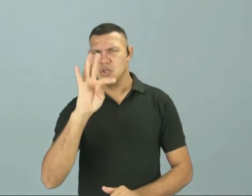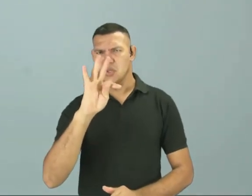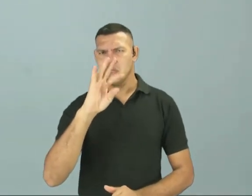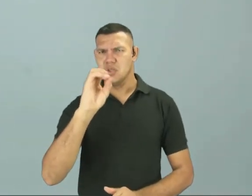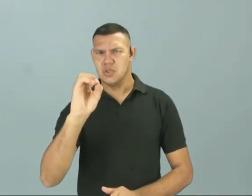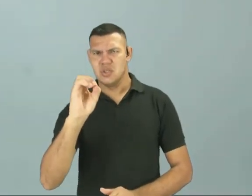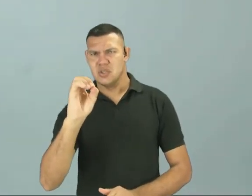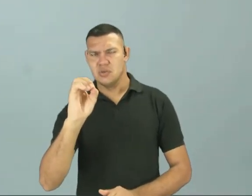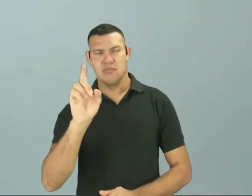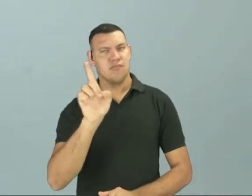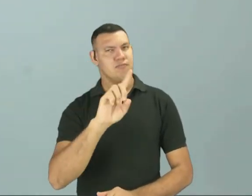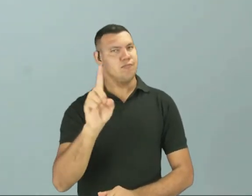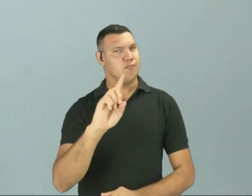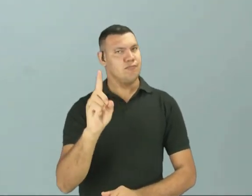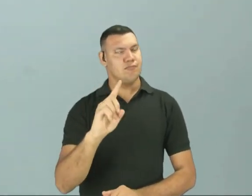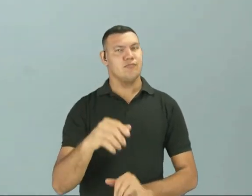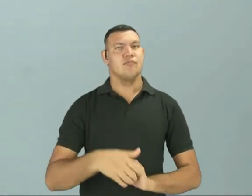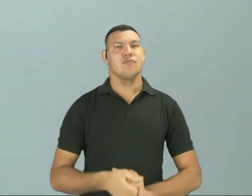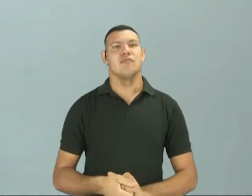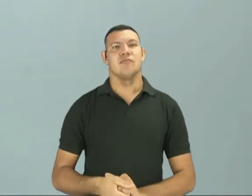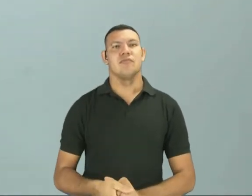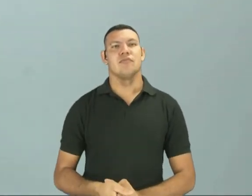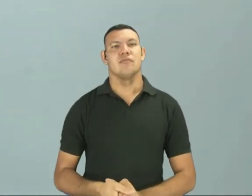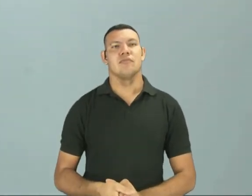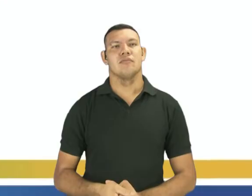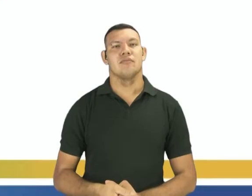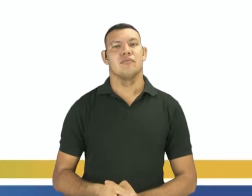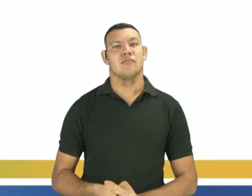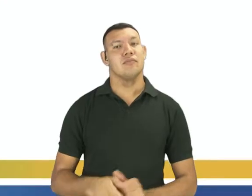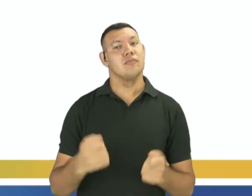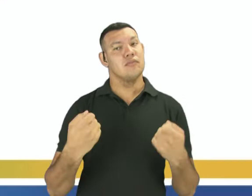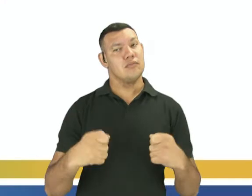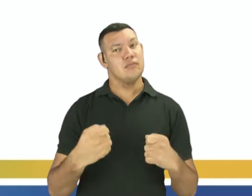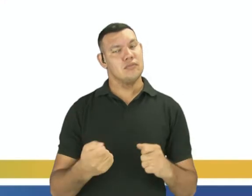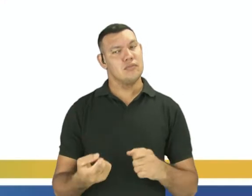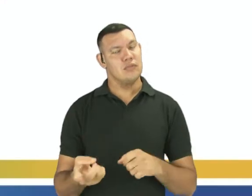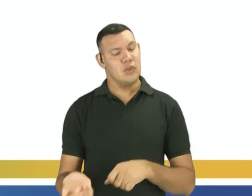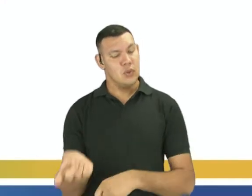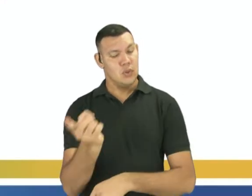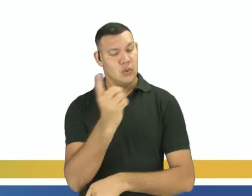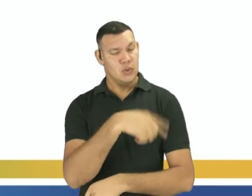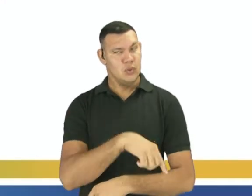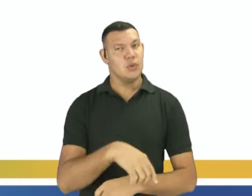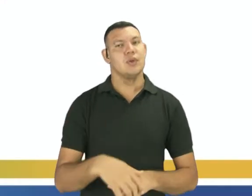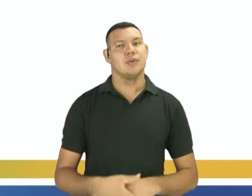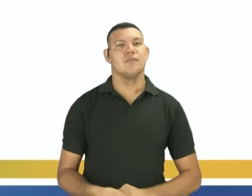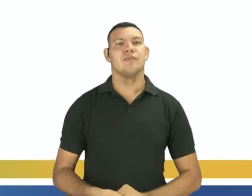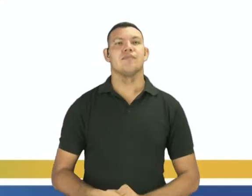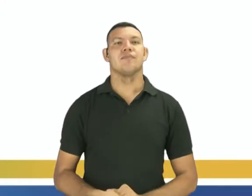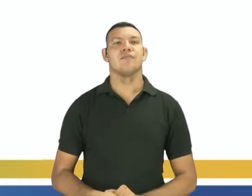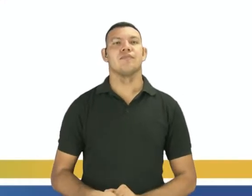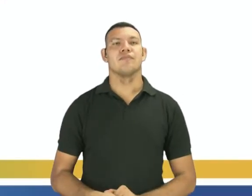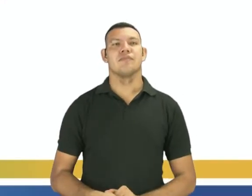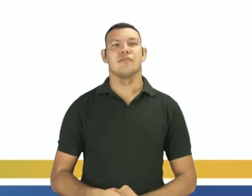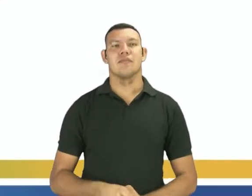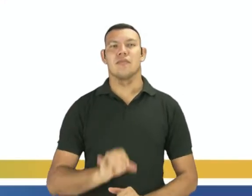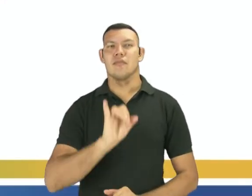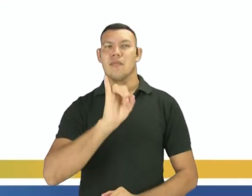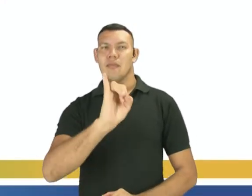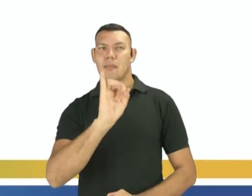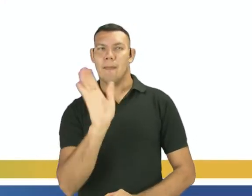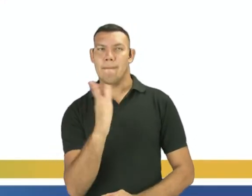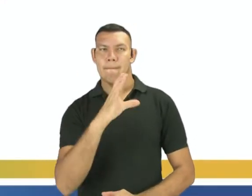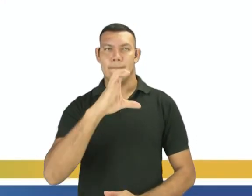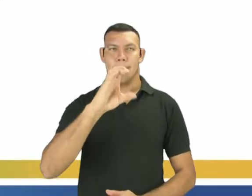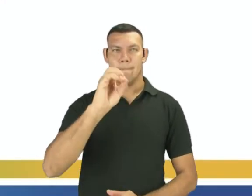por causa do verbo enjoy, que vem antes. Próximo exemplo. I consider buying a